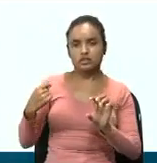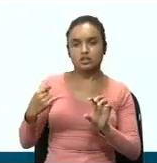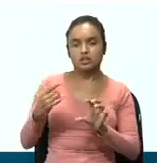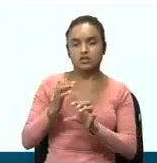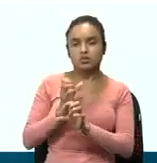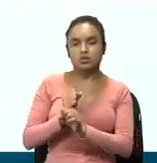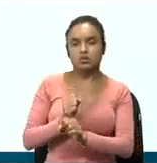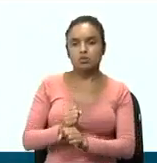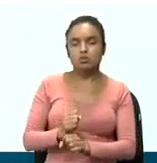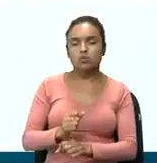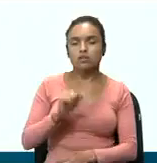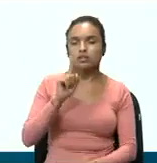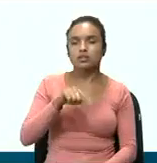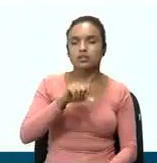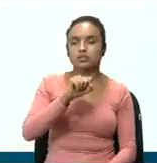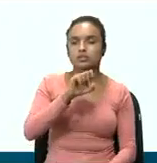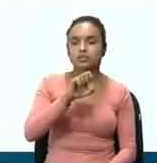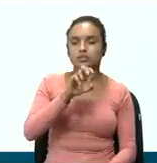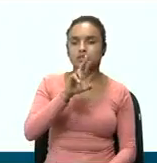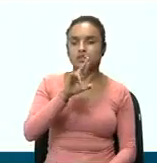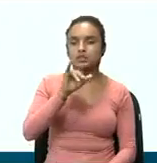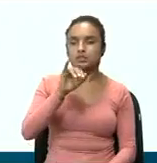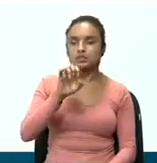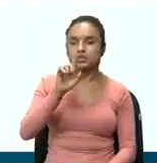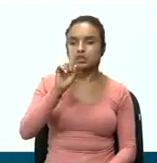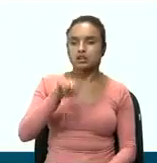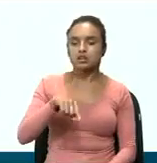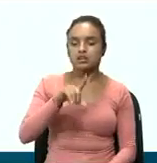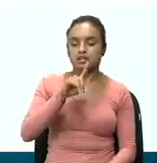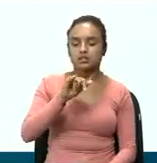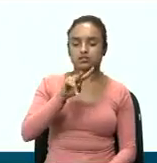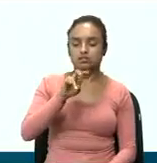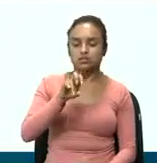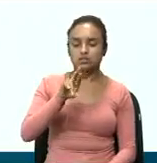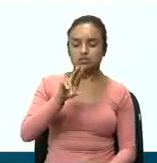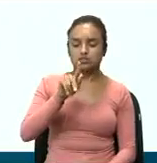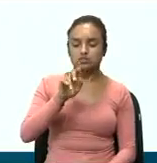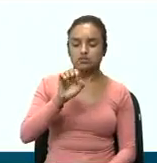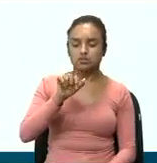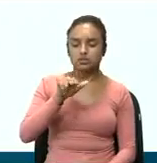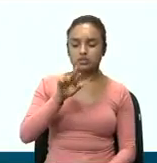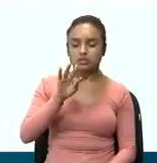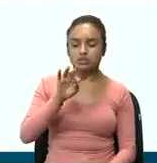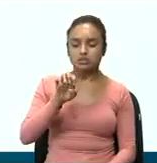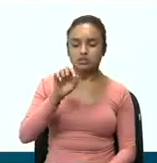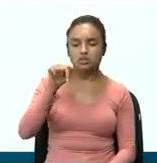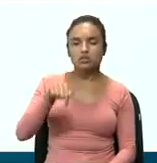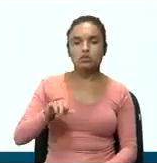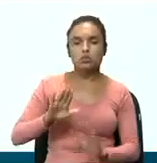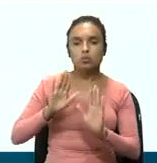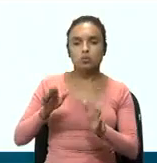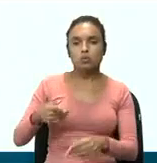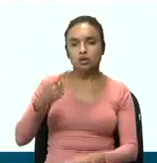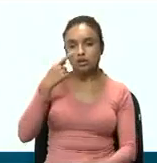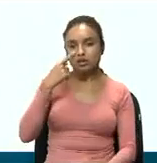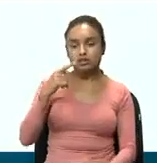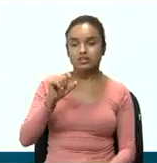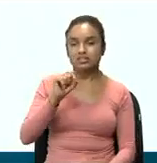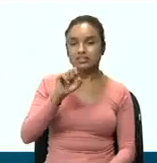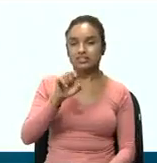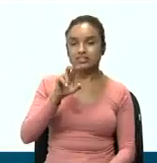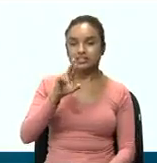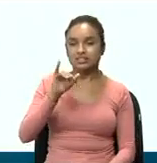Nós vimos que essa é uma série divergente, né? Nós vimos que essa é uma série